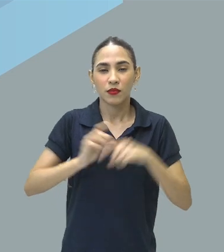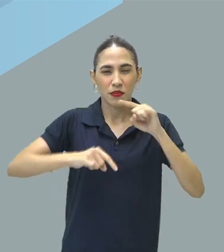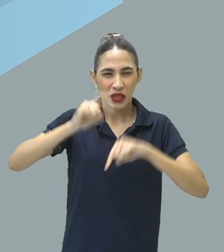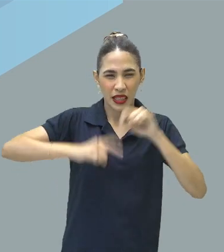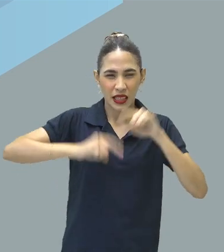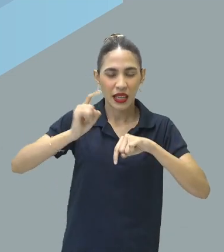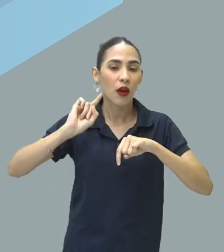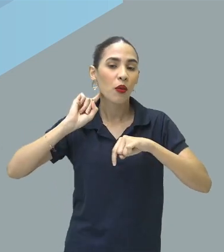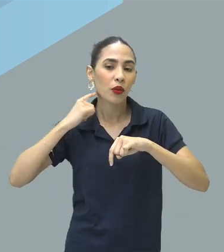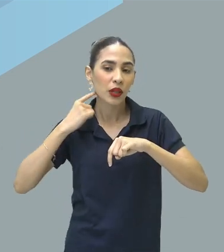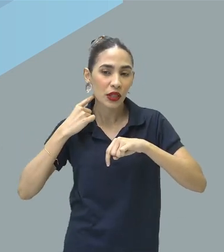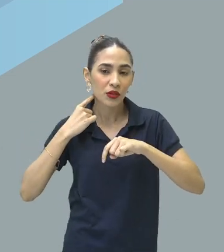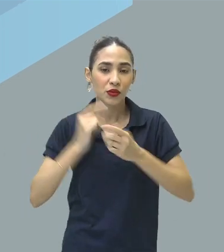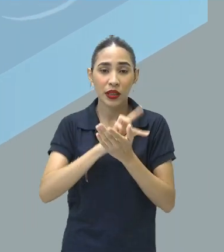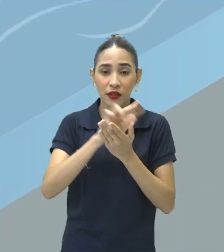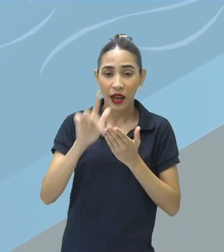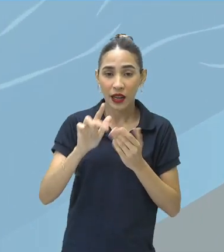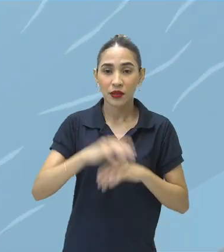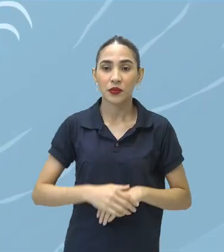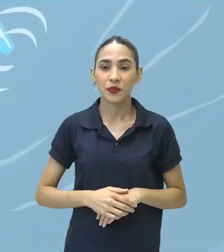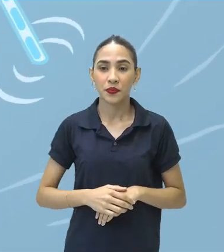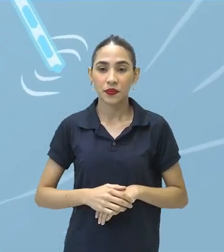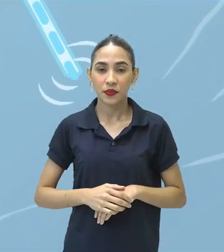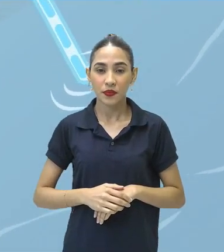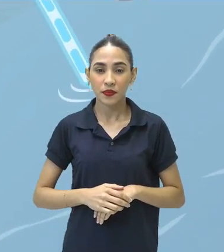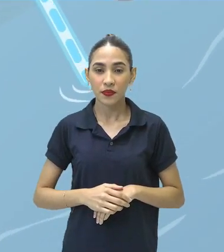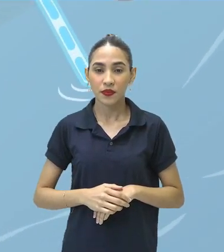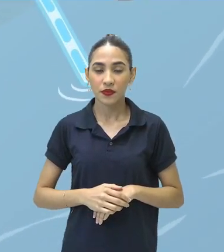lixo, entre outros.